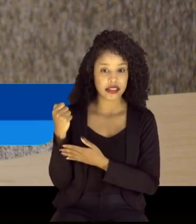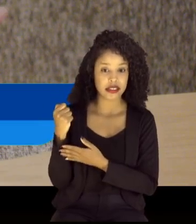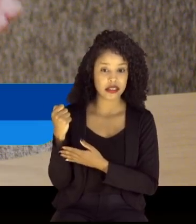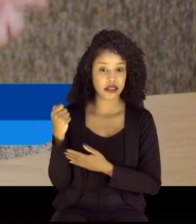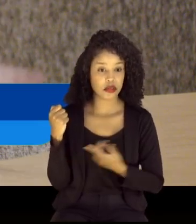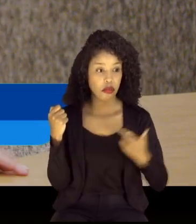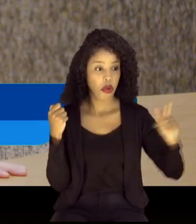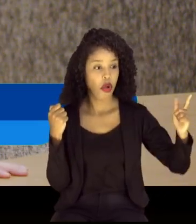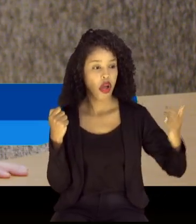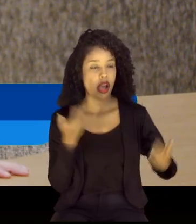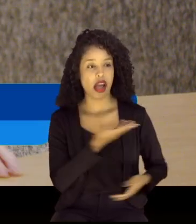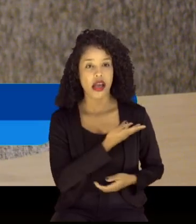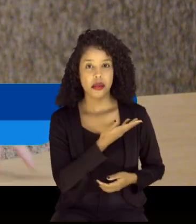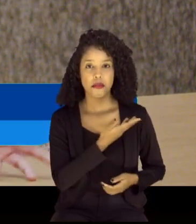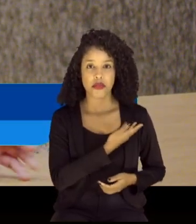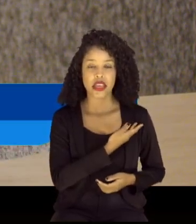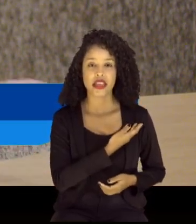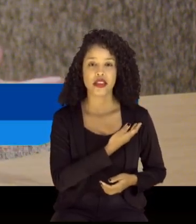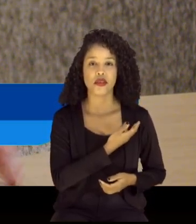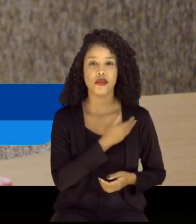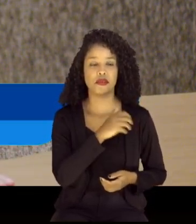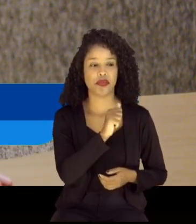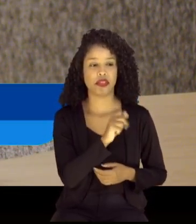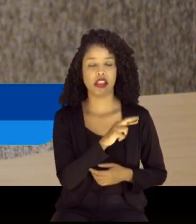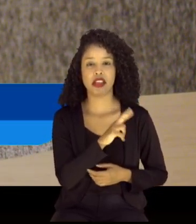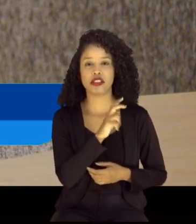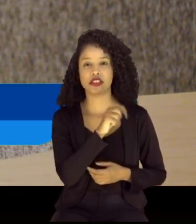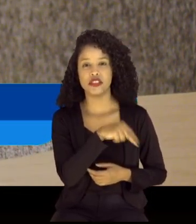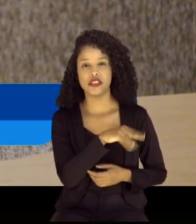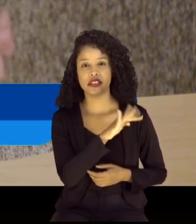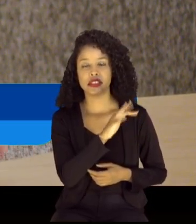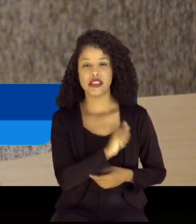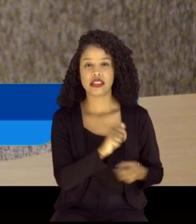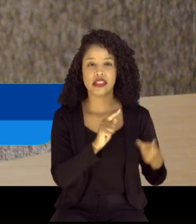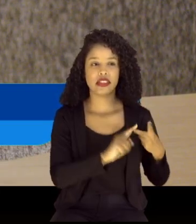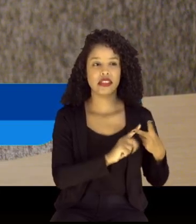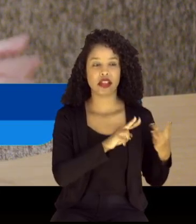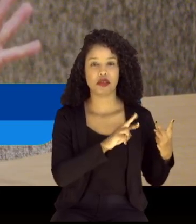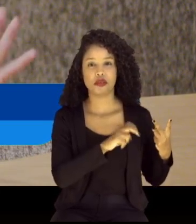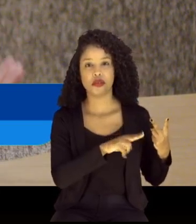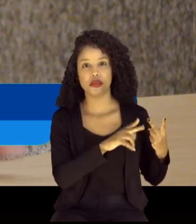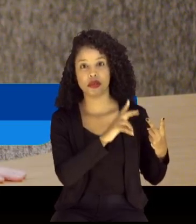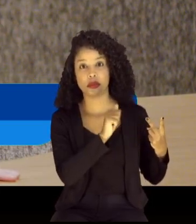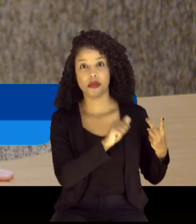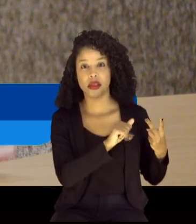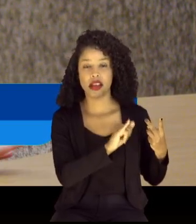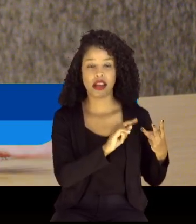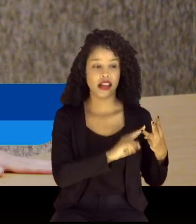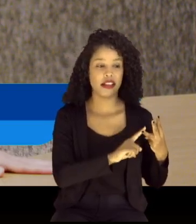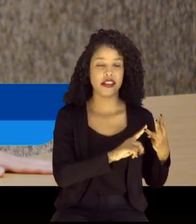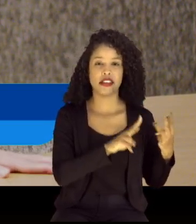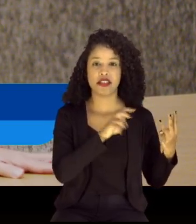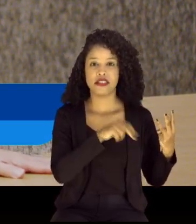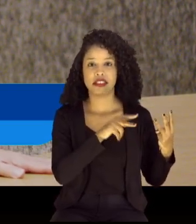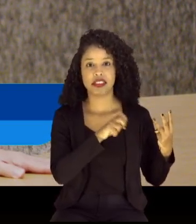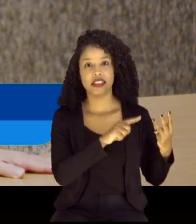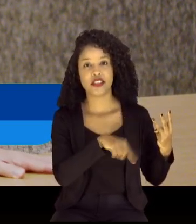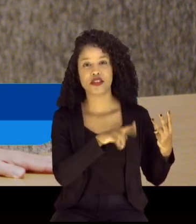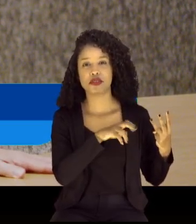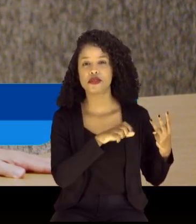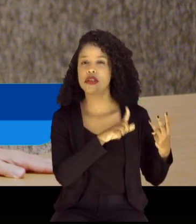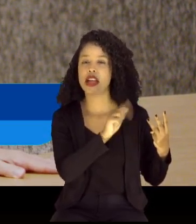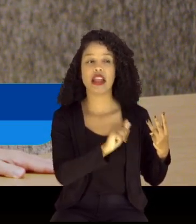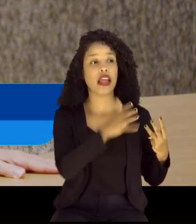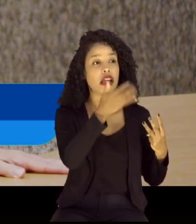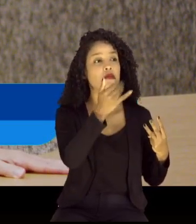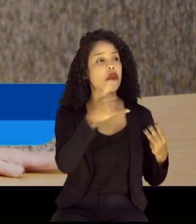amigos hermanos, Argentina, Uruguai. Daqui a pouco vão comprar até leite na Venezuela. Vou arrumar uma vaca lá de Maduro. Maduro, arruma uma vaca aí para